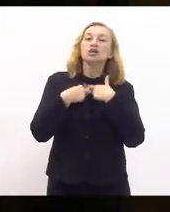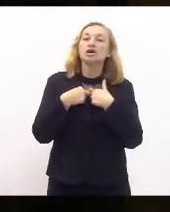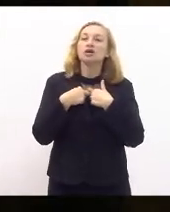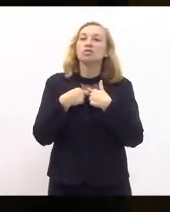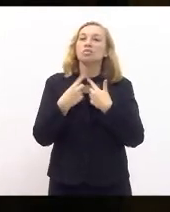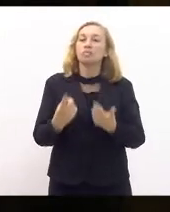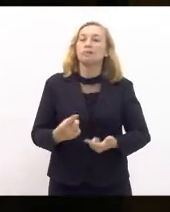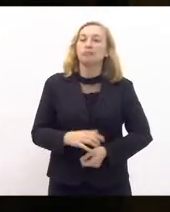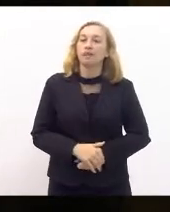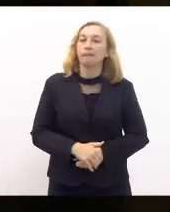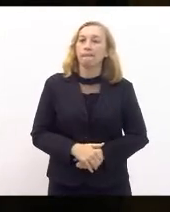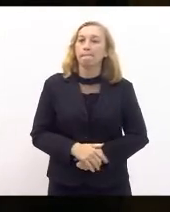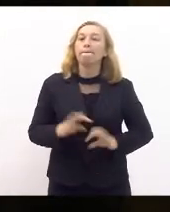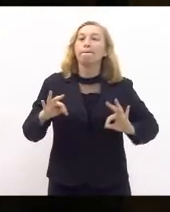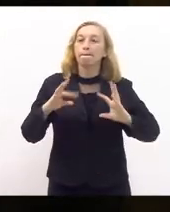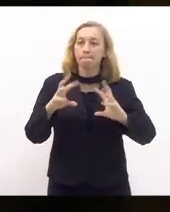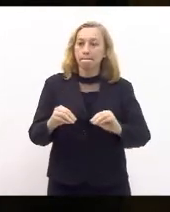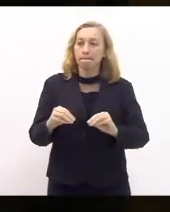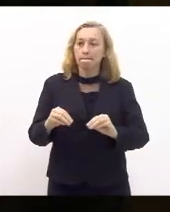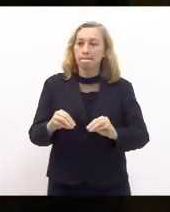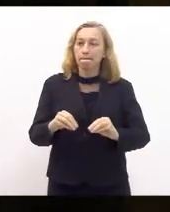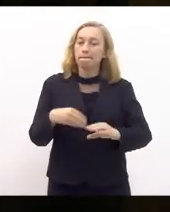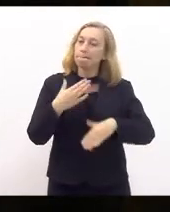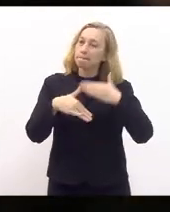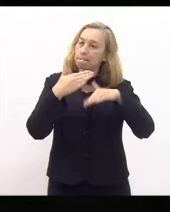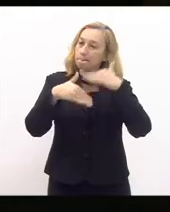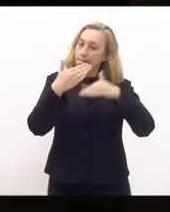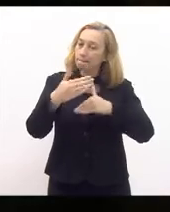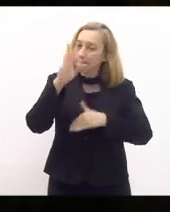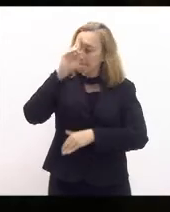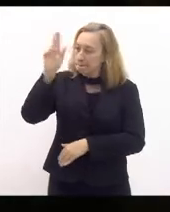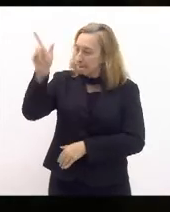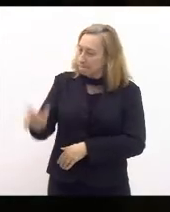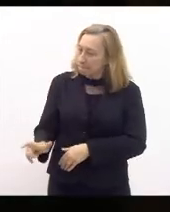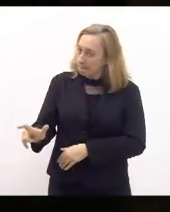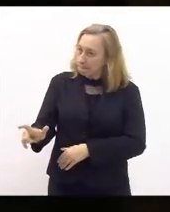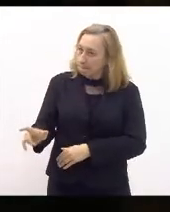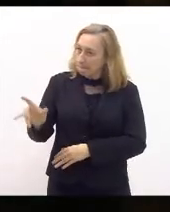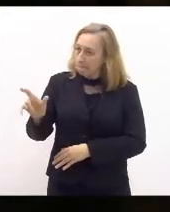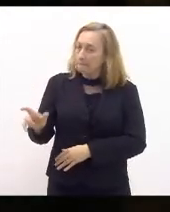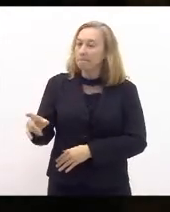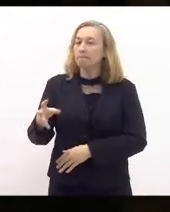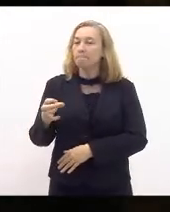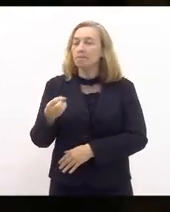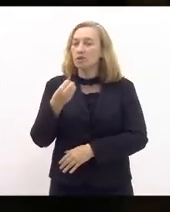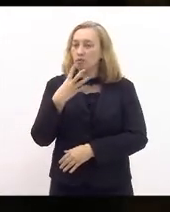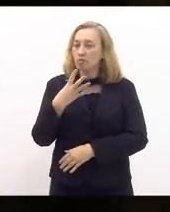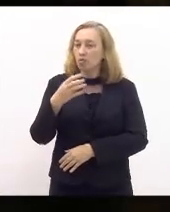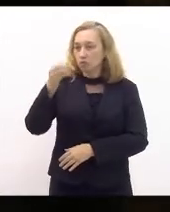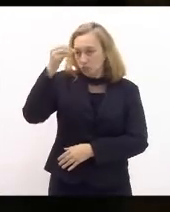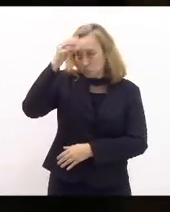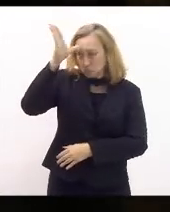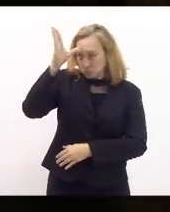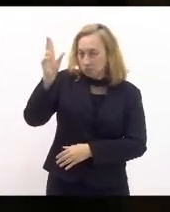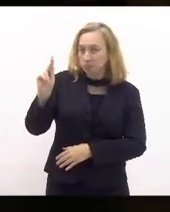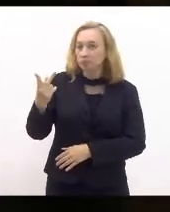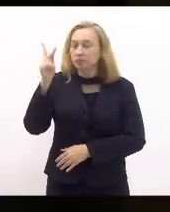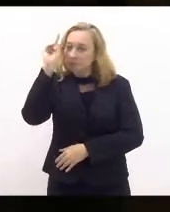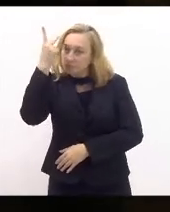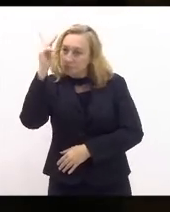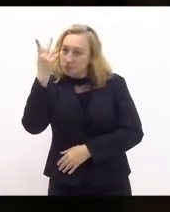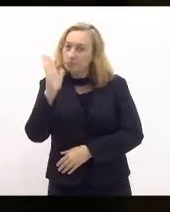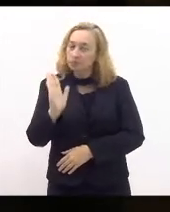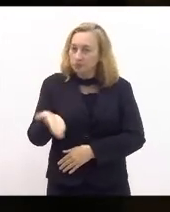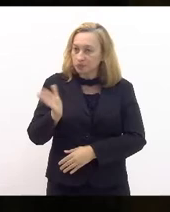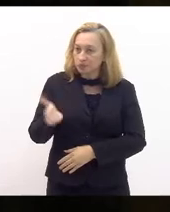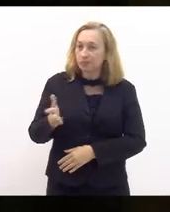que tudo seja bem sucedido. E o senhor é uma pessoa chave, com seu conhecimento, com a sua história, que já tem com